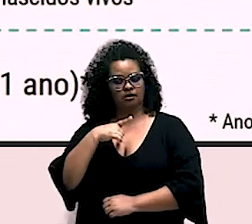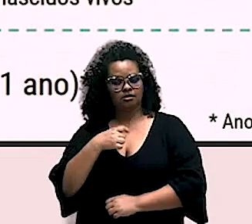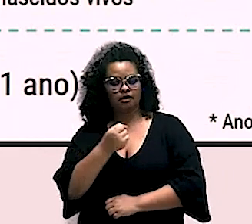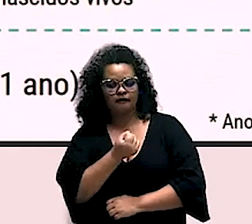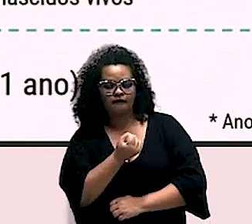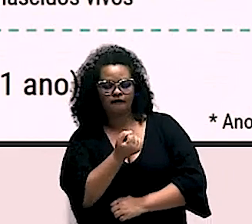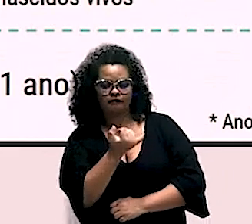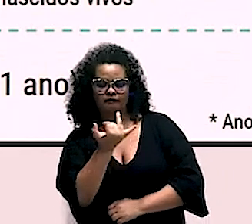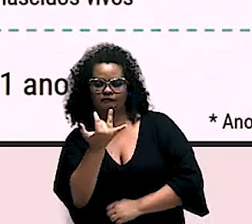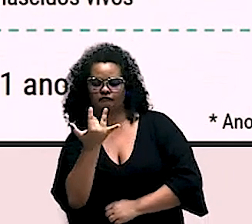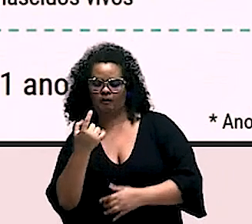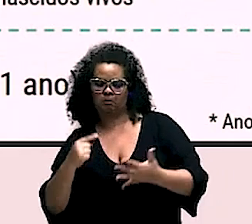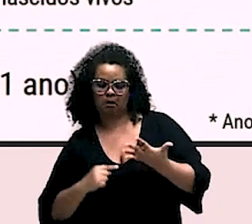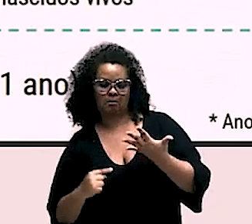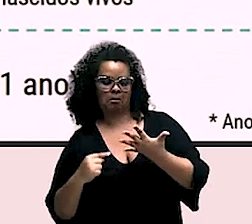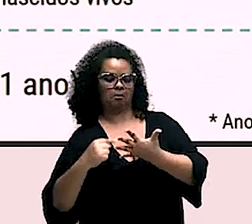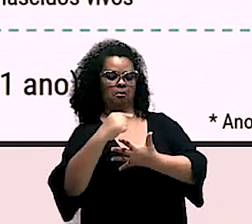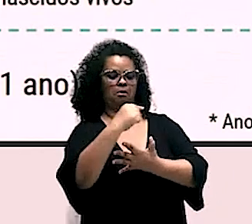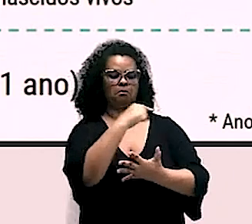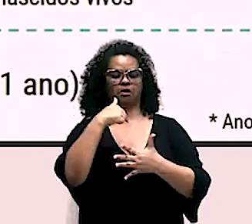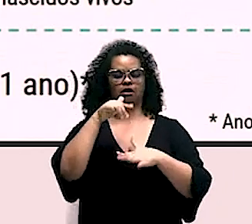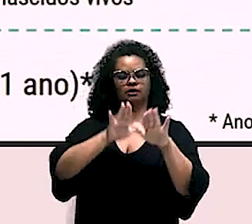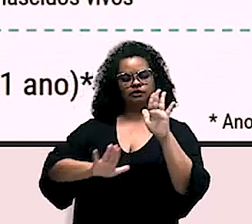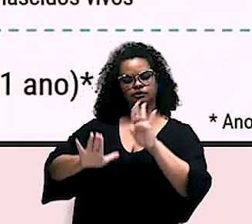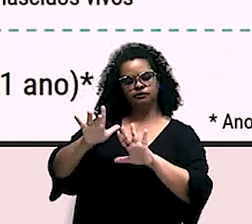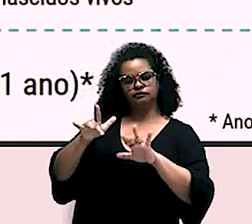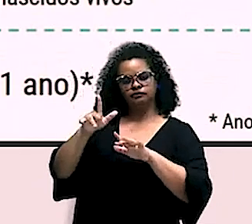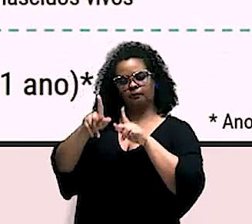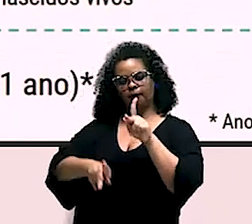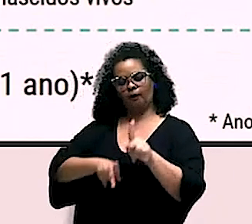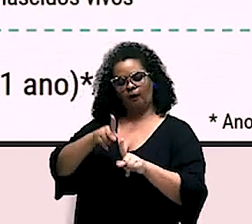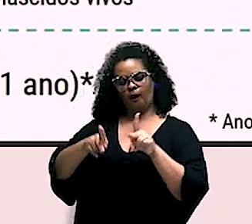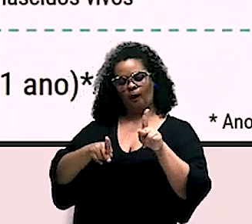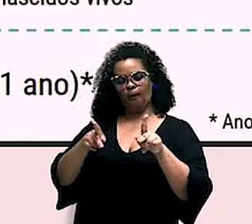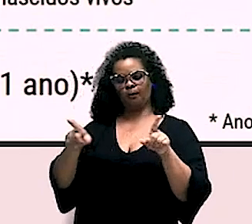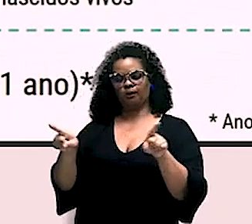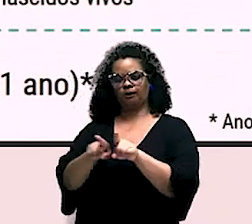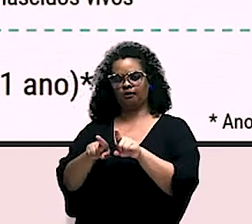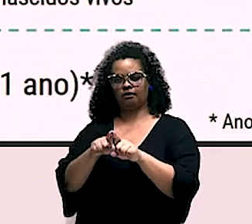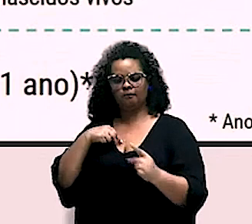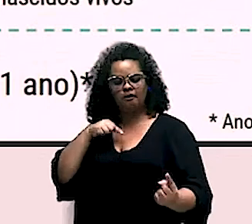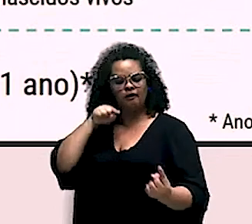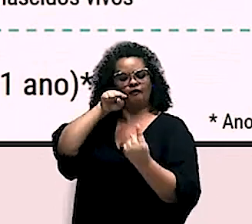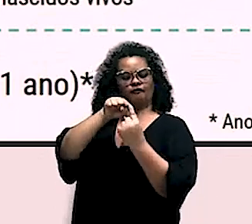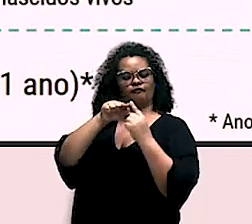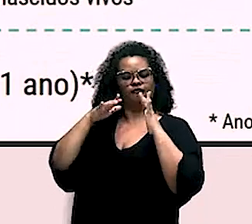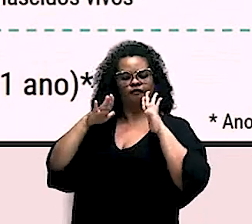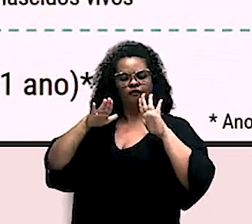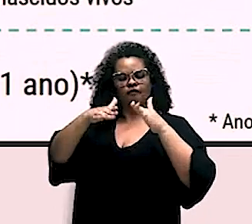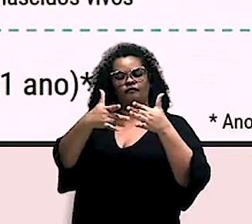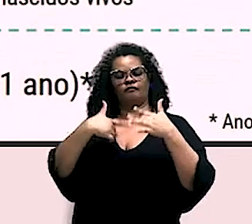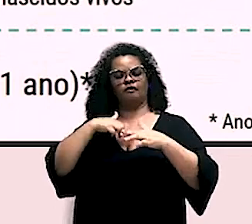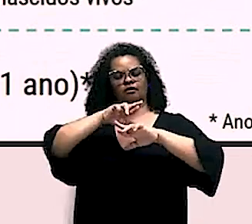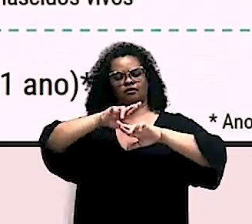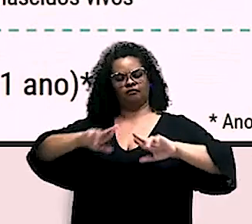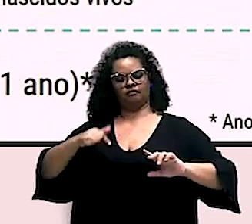de cuidado que são realizadas, inclusive para públicos-alvo diferentes, né? Uma das principais linhas de